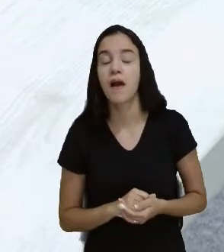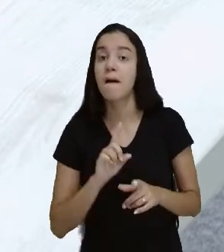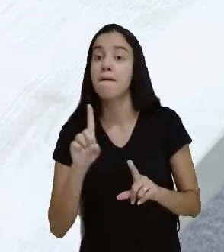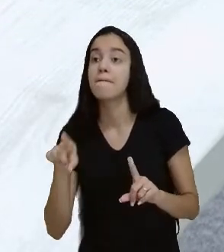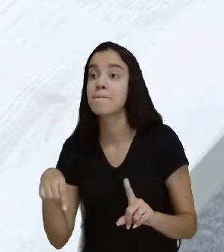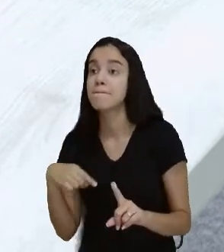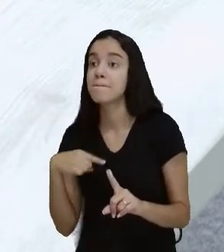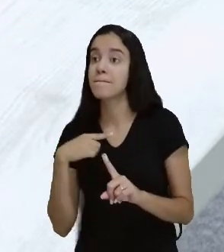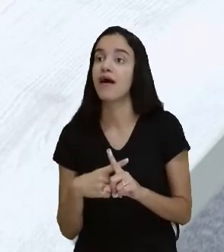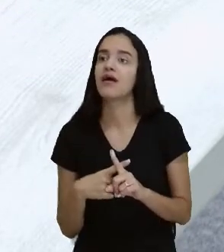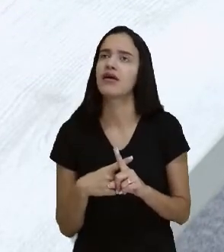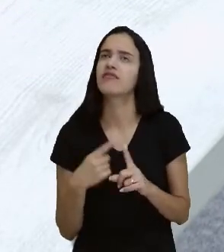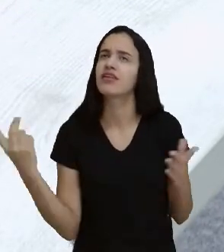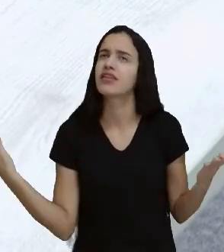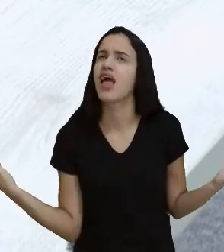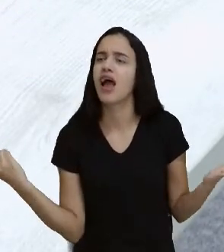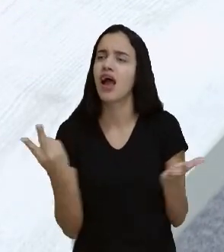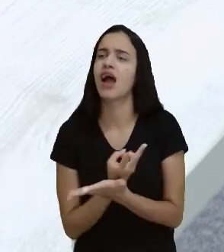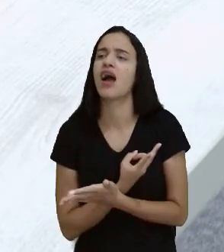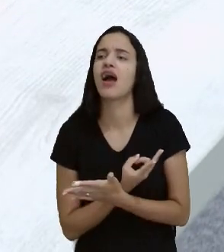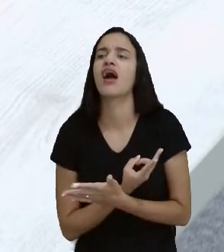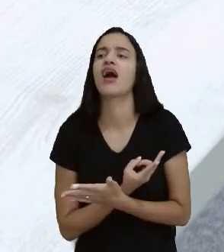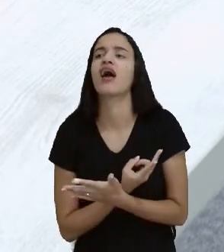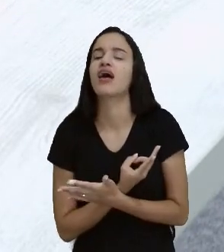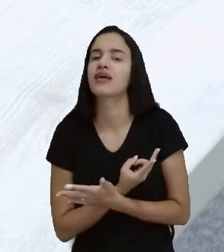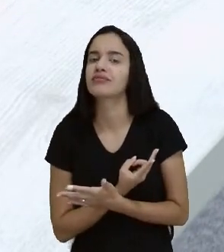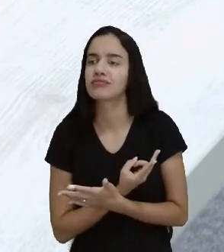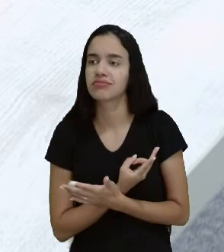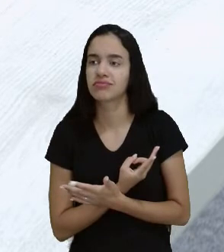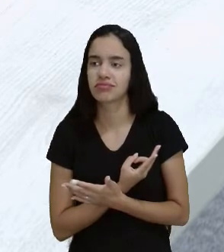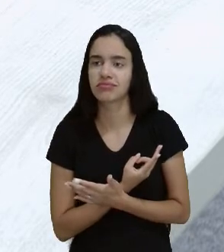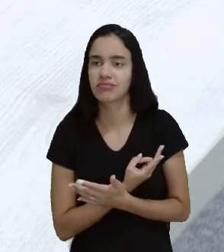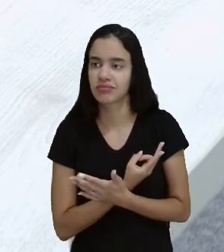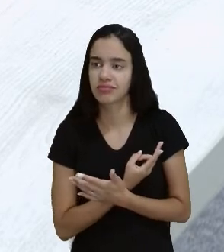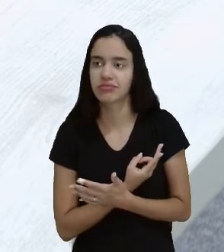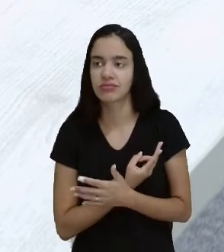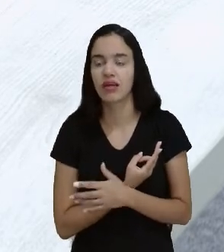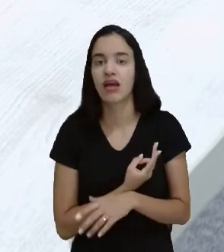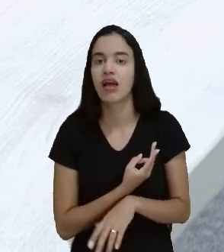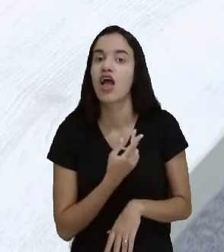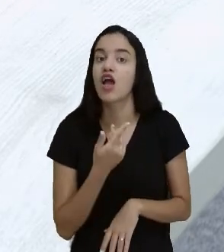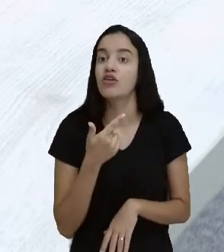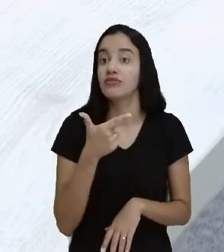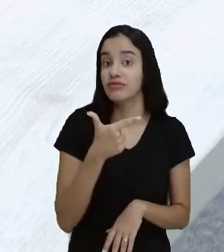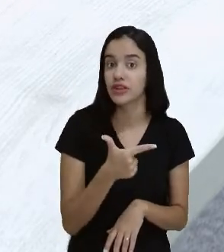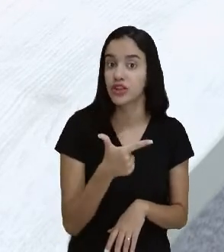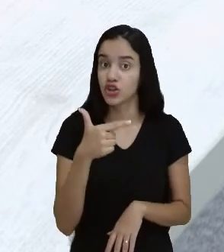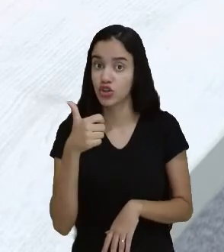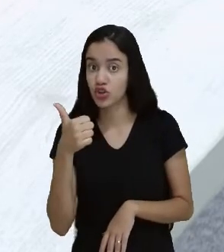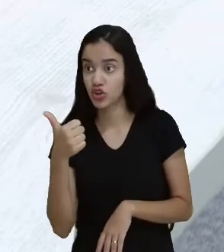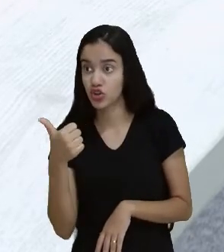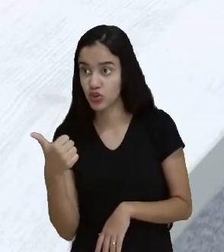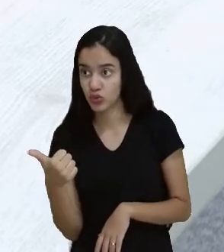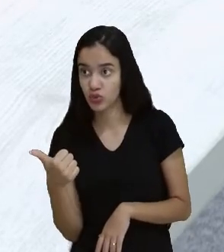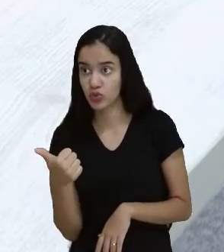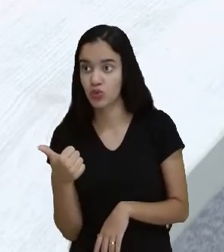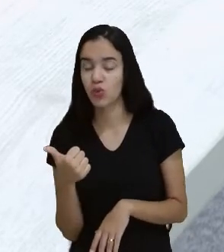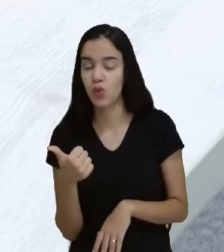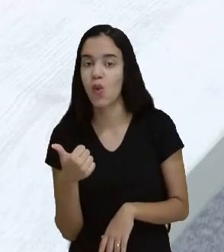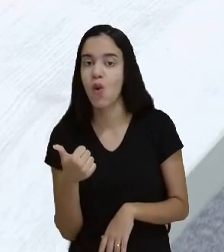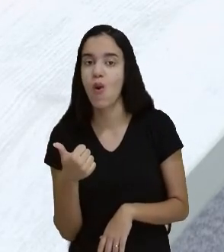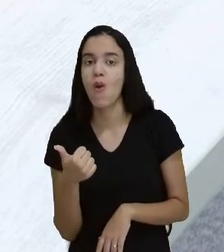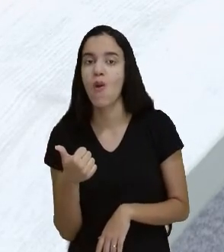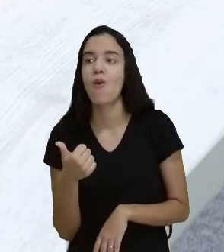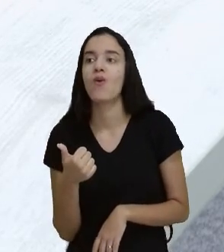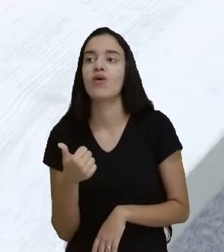mas aí vai dar errado a contagem, porque a gente tem que contar com 21. Eu não posso então colocar 5. 20